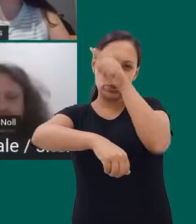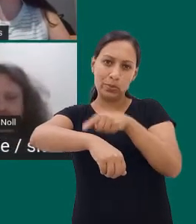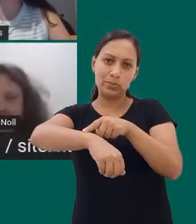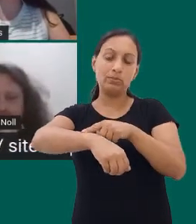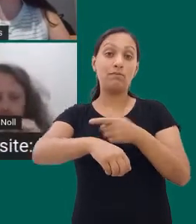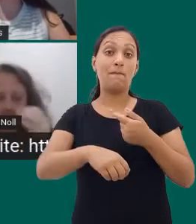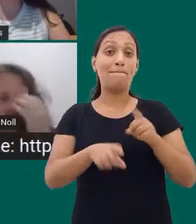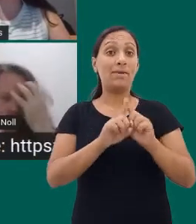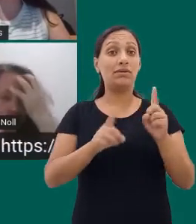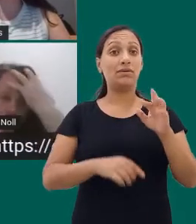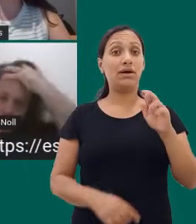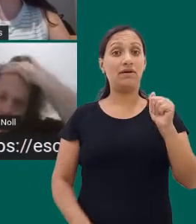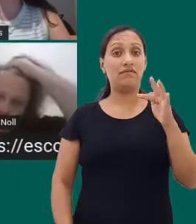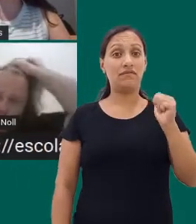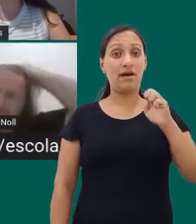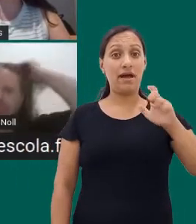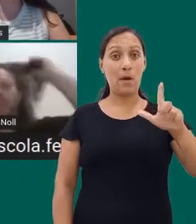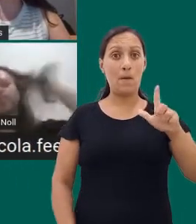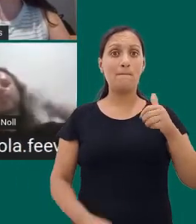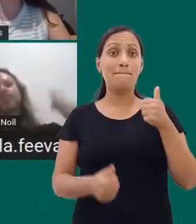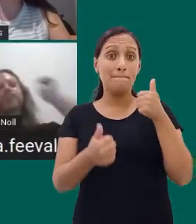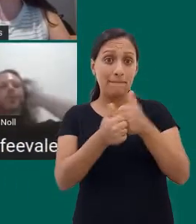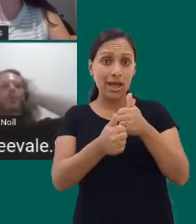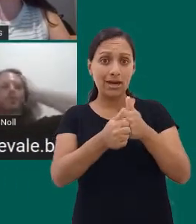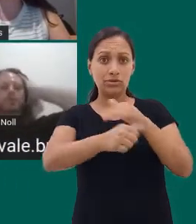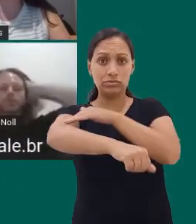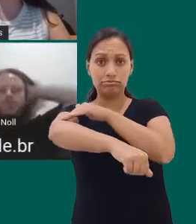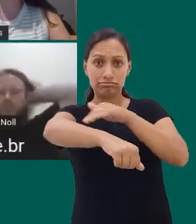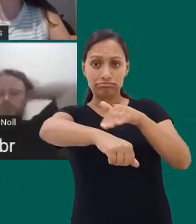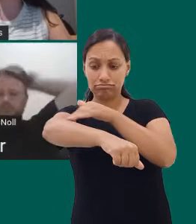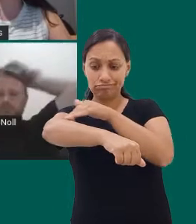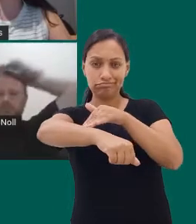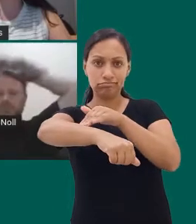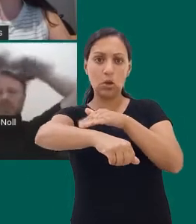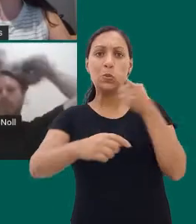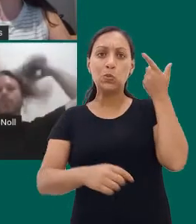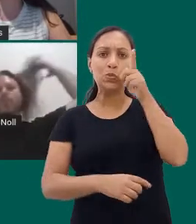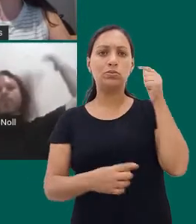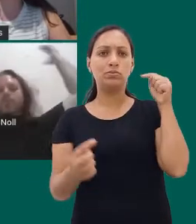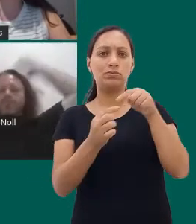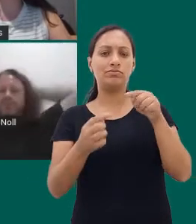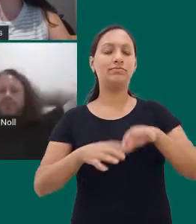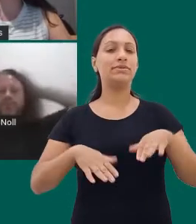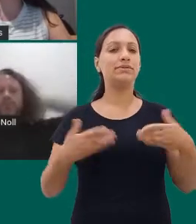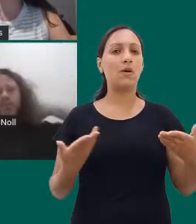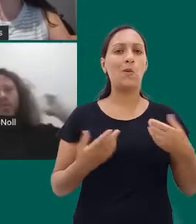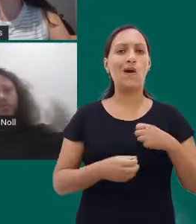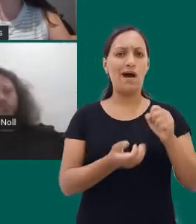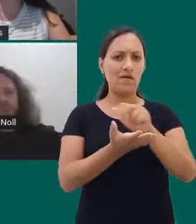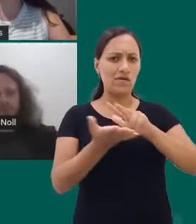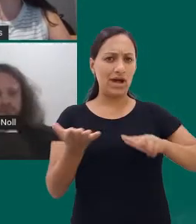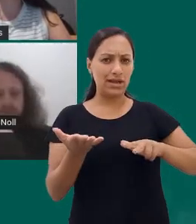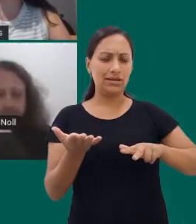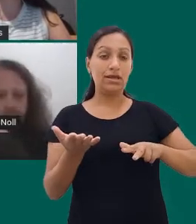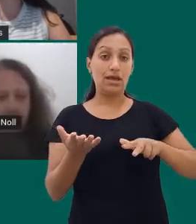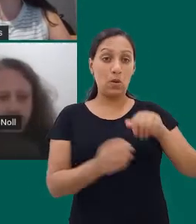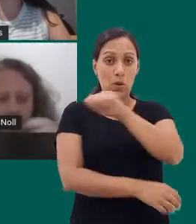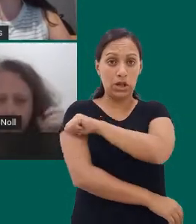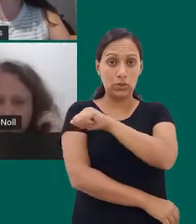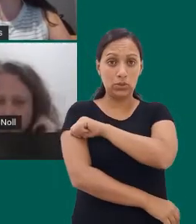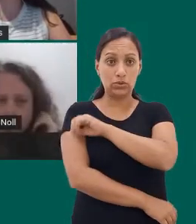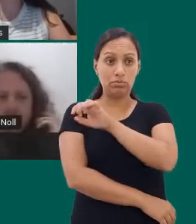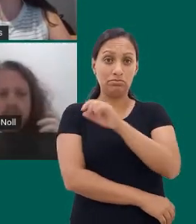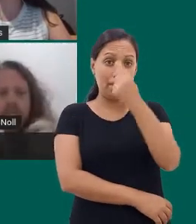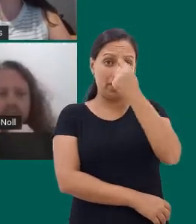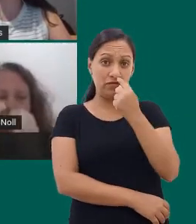montanha, ele atingiu o objetivo. Então, a gente também avalia o estudante por ele mesmo. A gente estimula